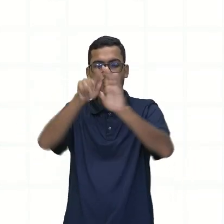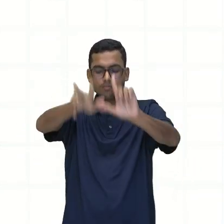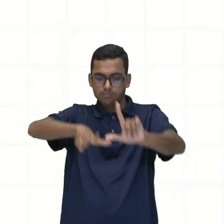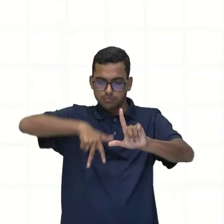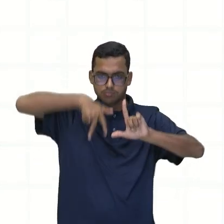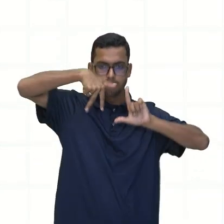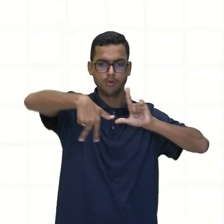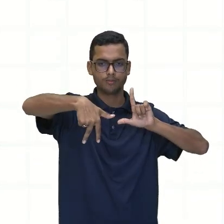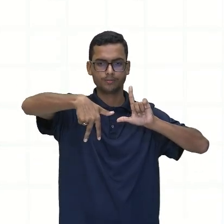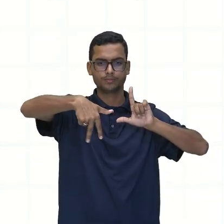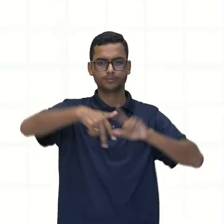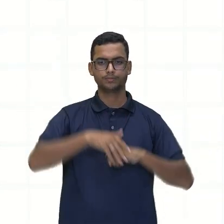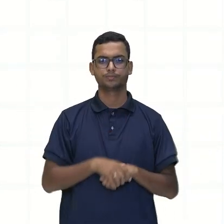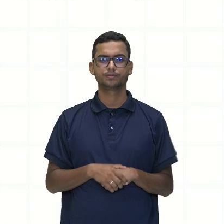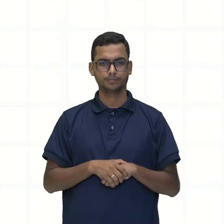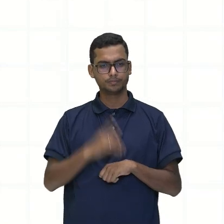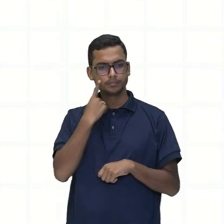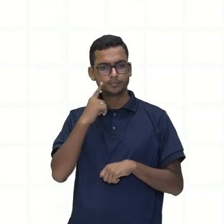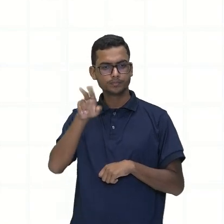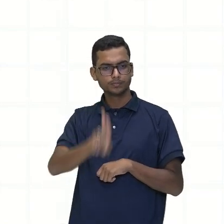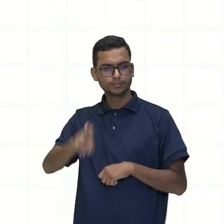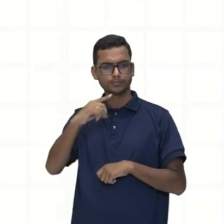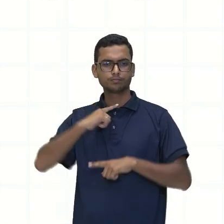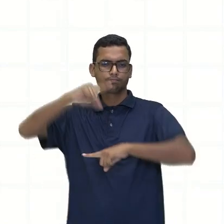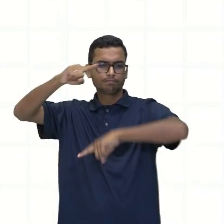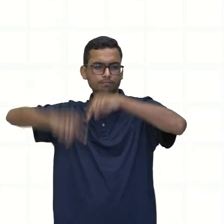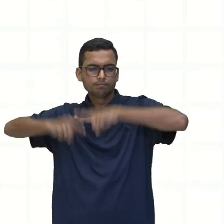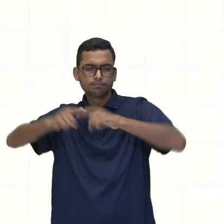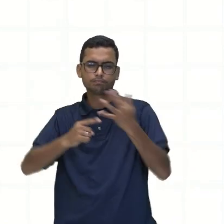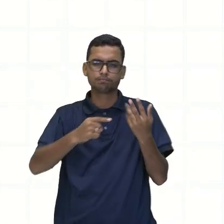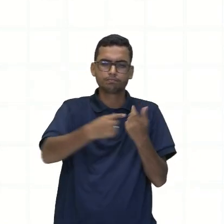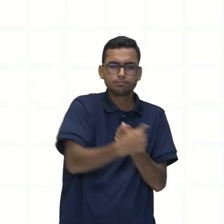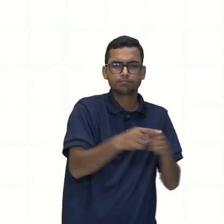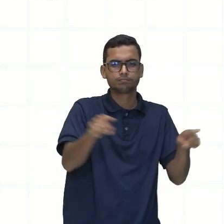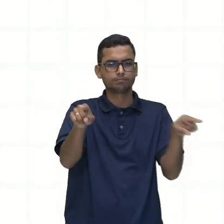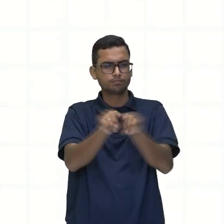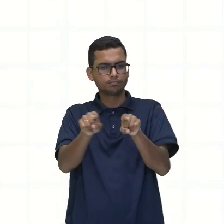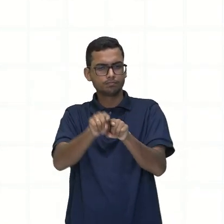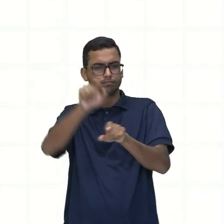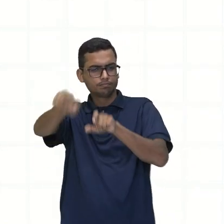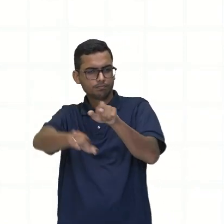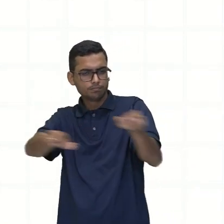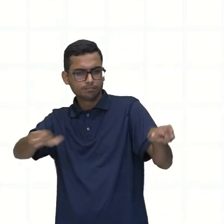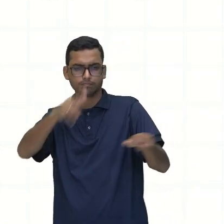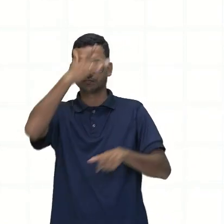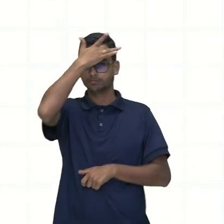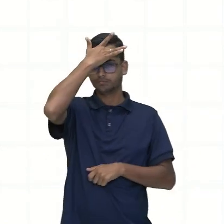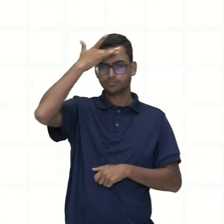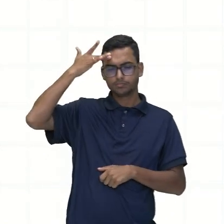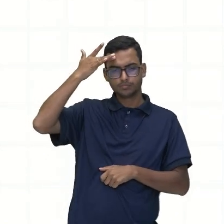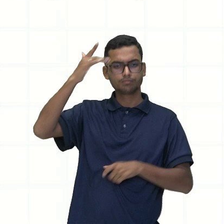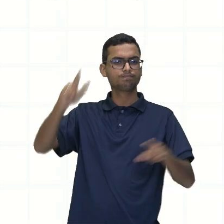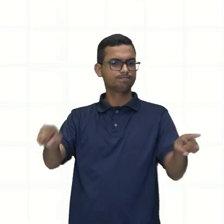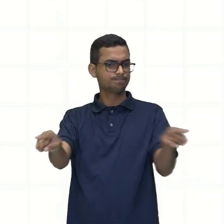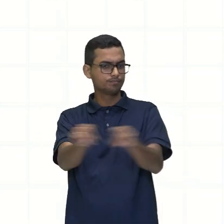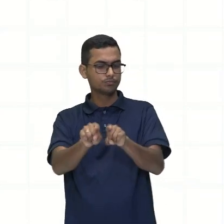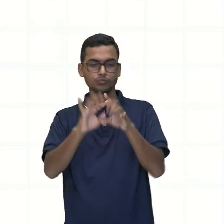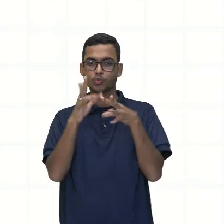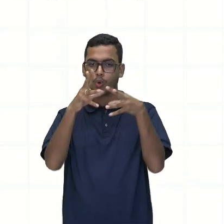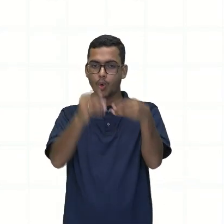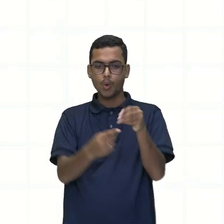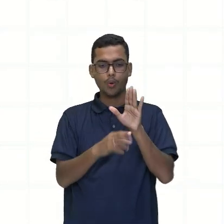metaverso. Então, onde os objects, places and people, né? Objetos, lugares e pessoas,